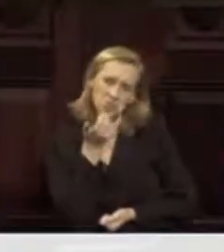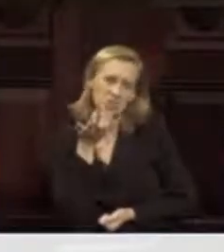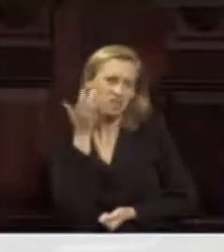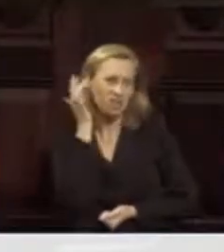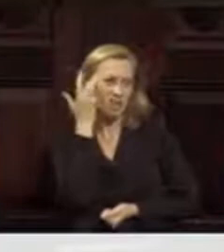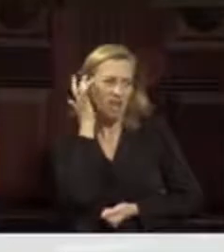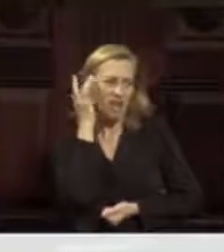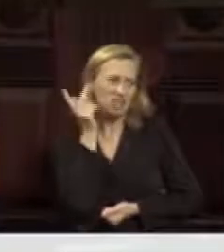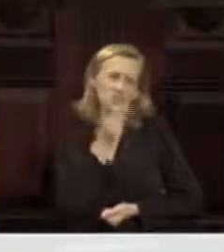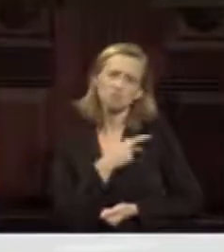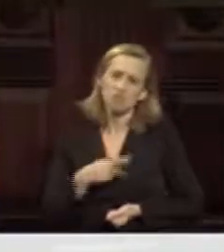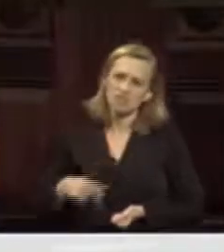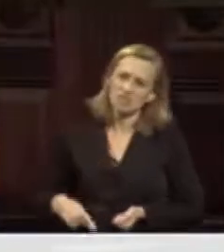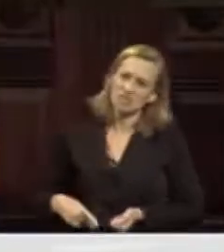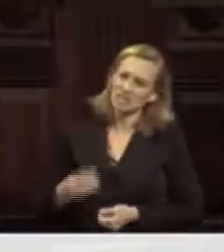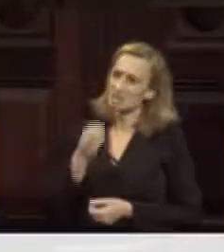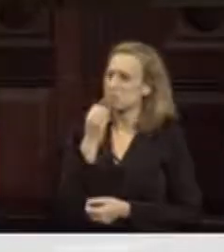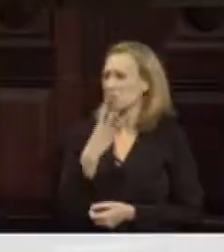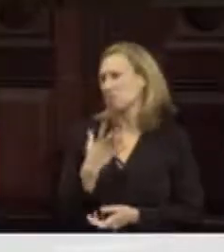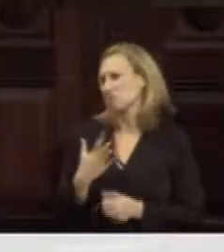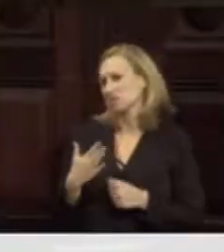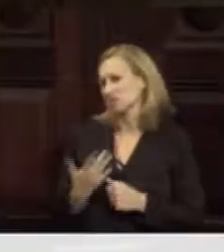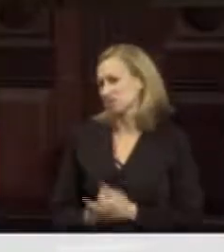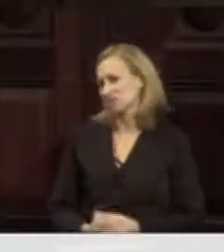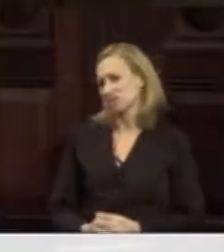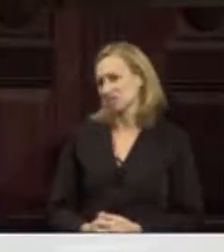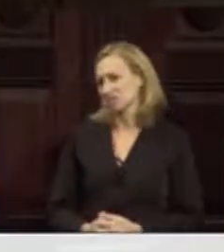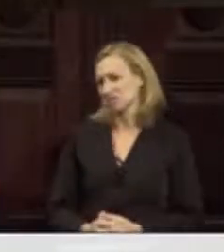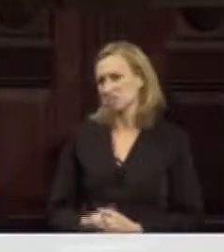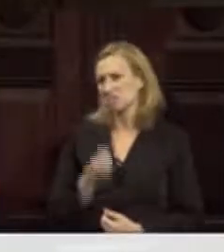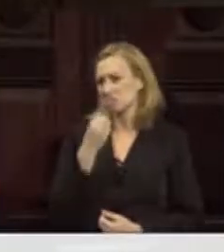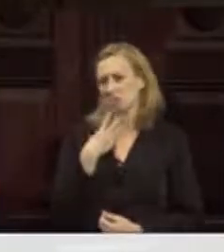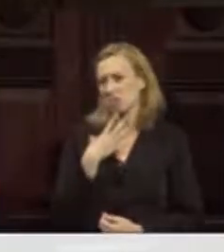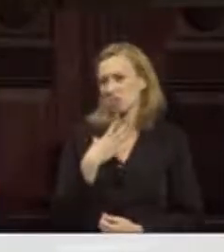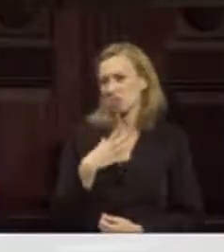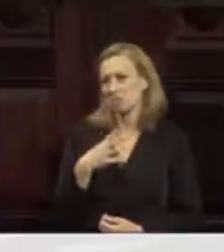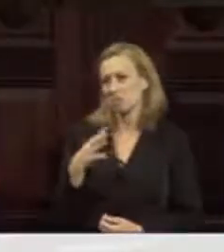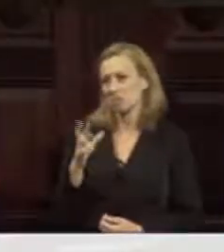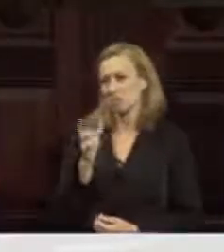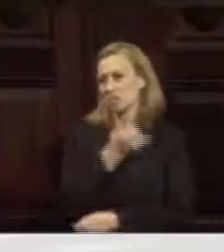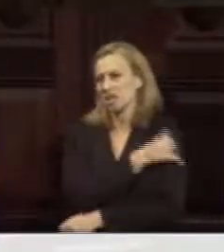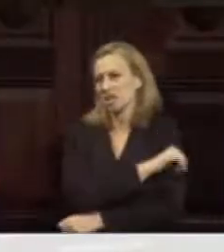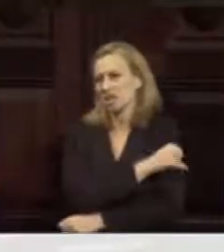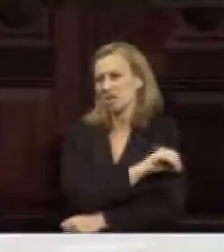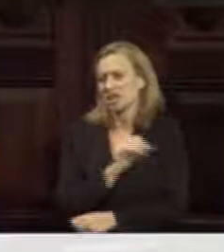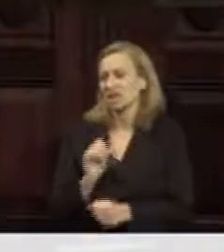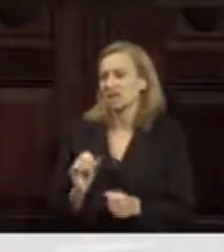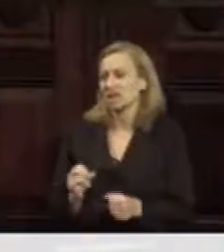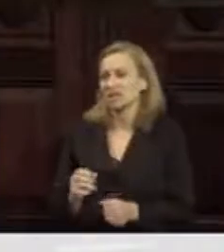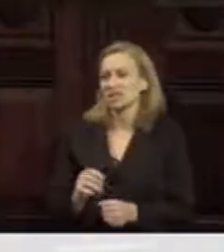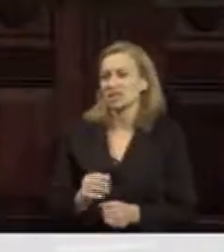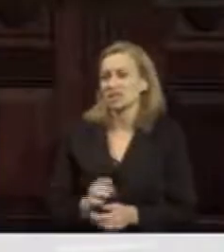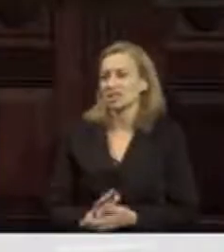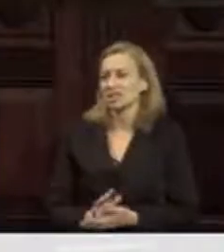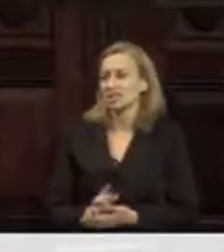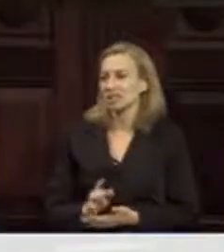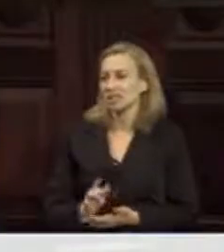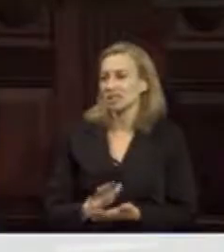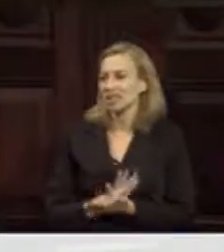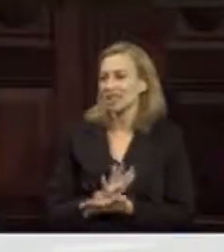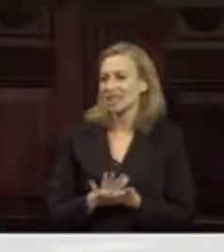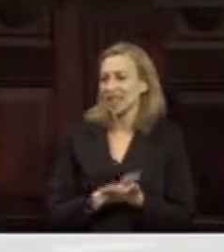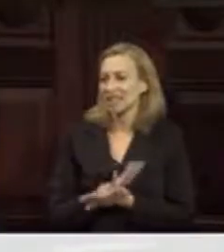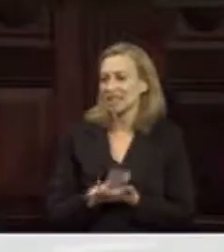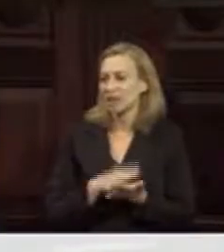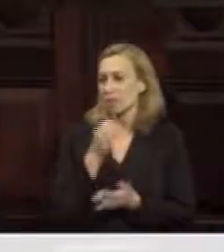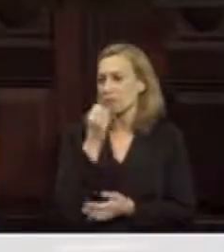o presidente está sendo bom para o Rio de Janeiro. O presidente não está sendo nada bom para o Estado do Rio de Janeiro. Anunciar